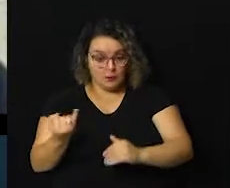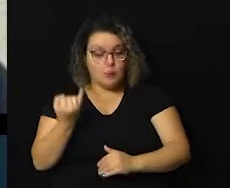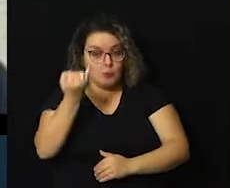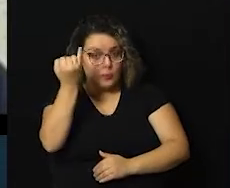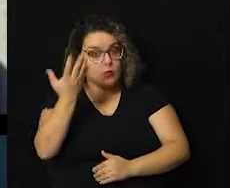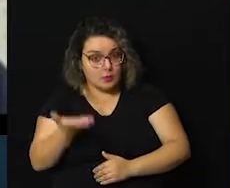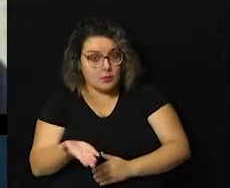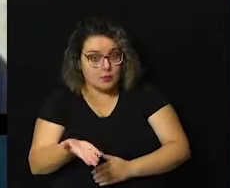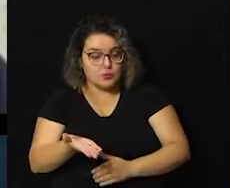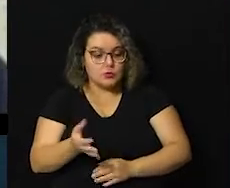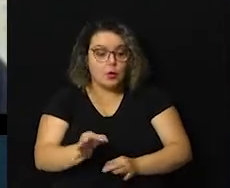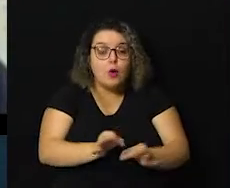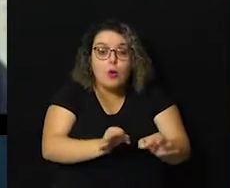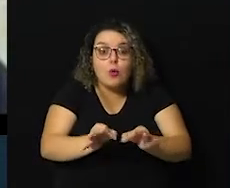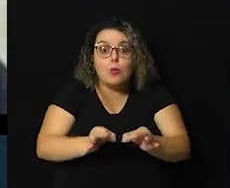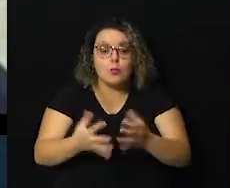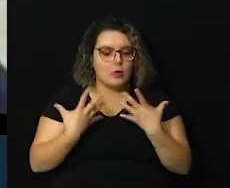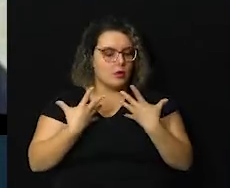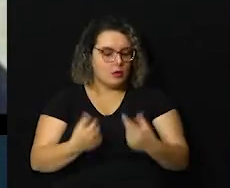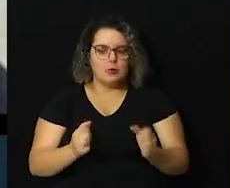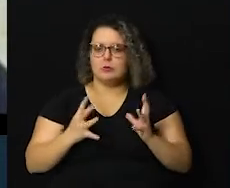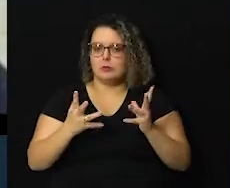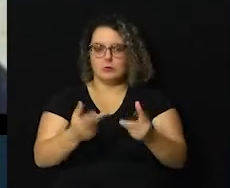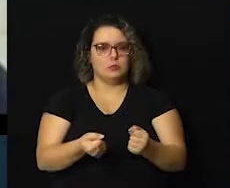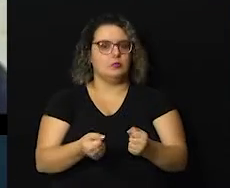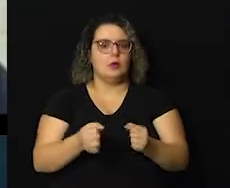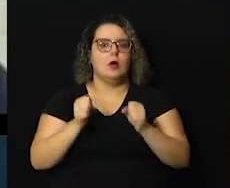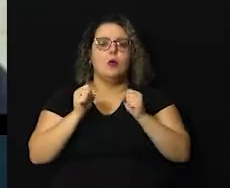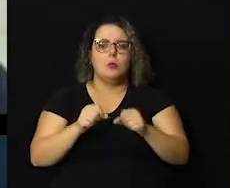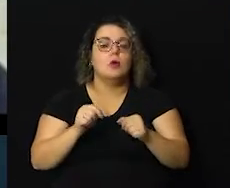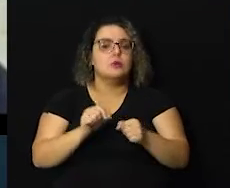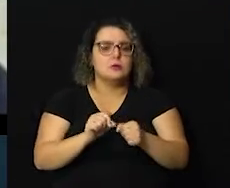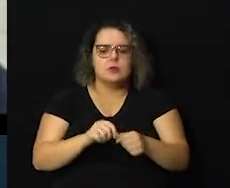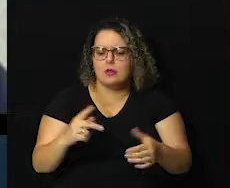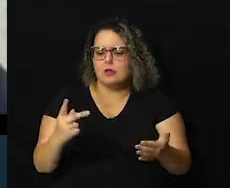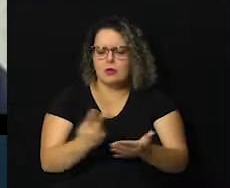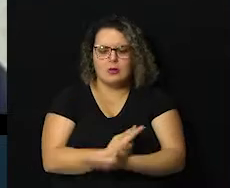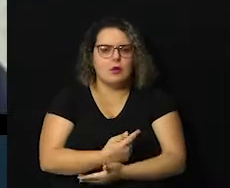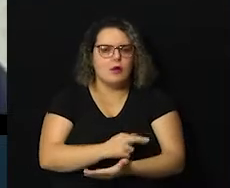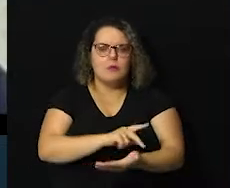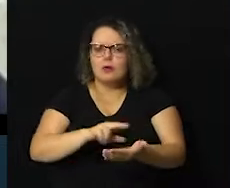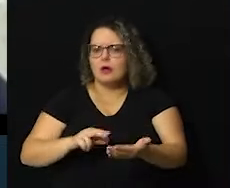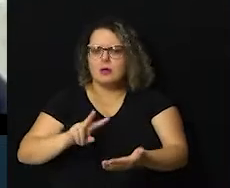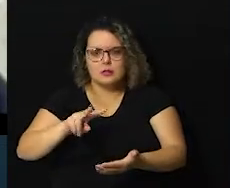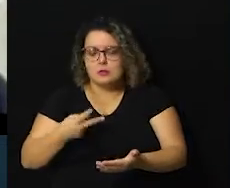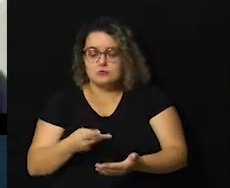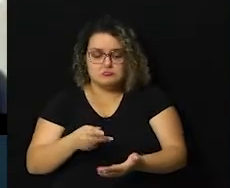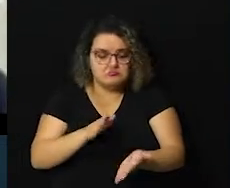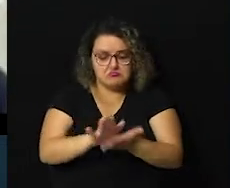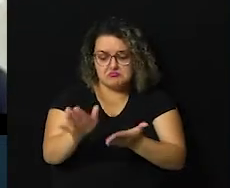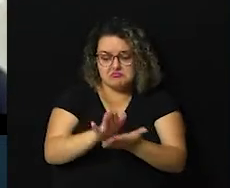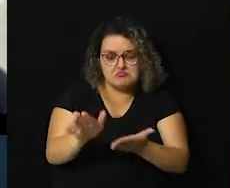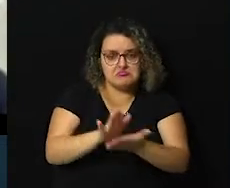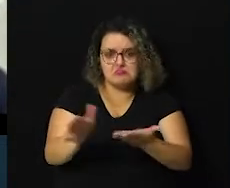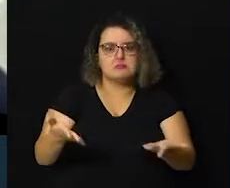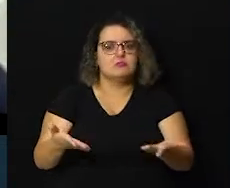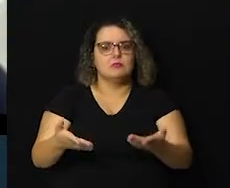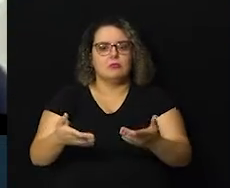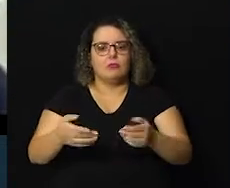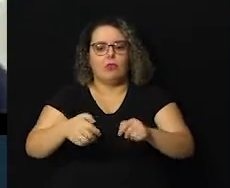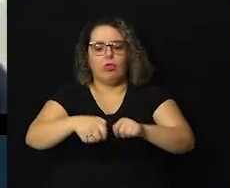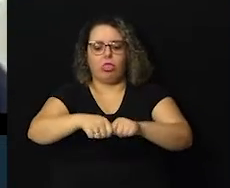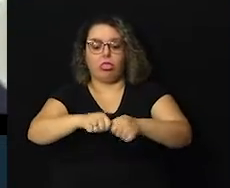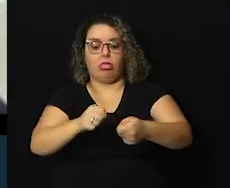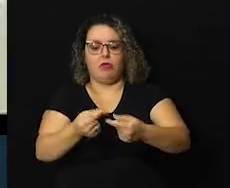mais importante fazer o projeto ele aceita tudo então você pode fazer errar bastante do projeto que você não vai gastar dinheiro